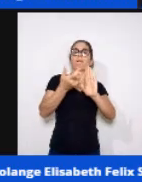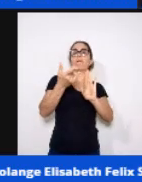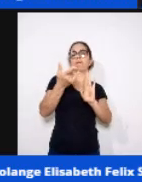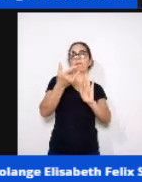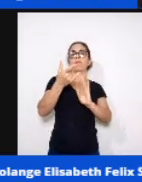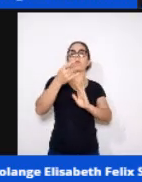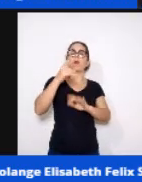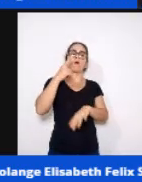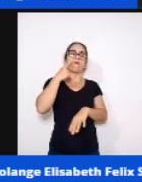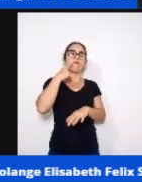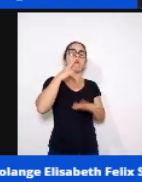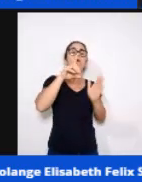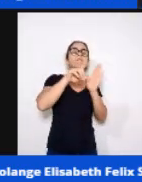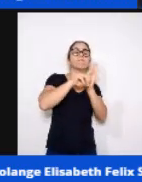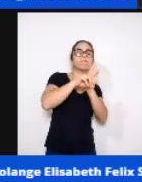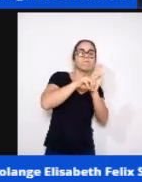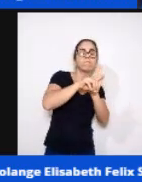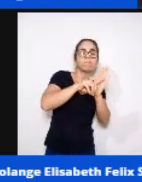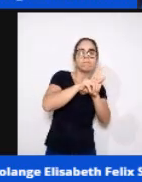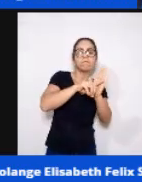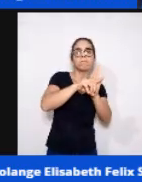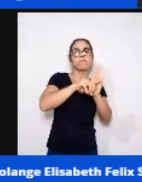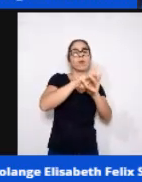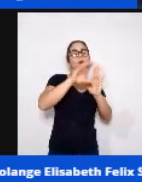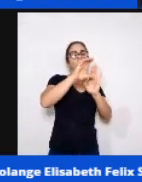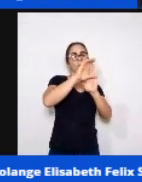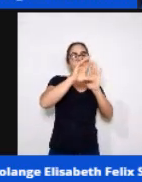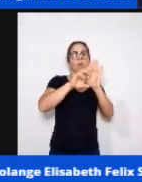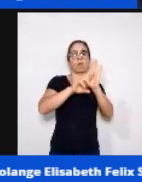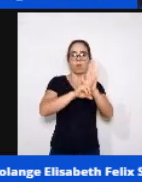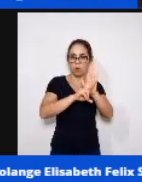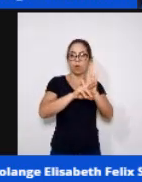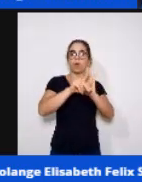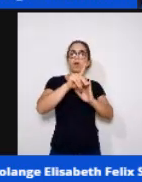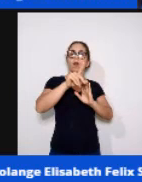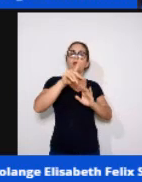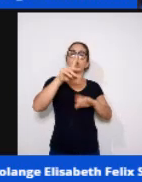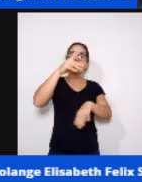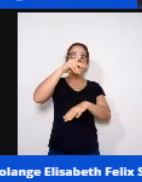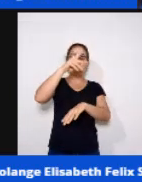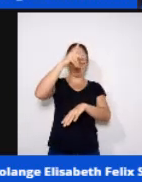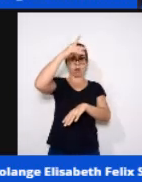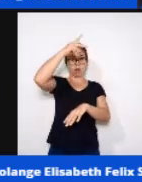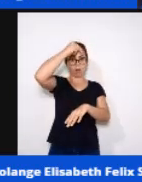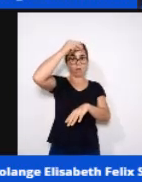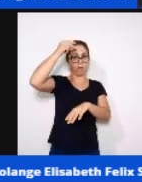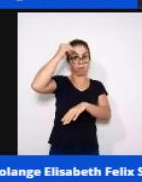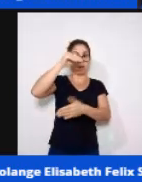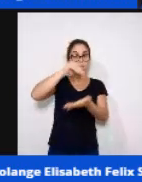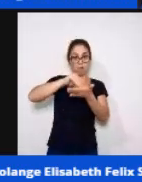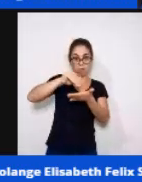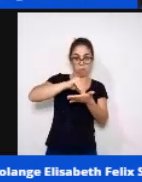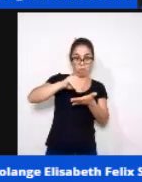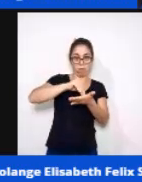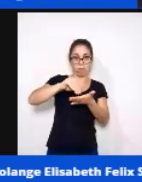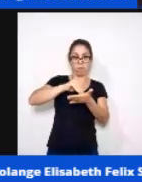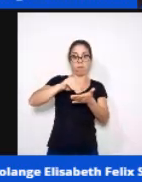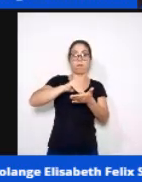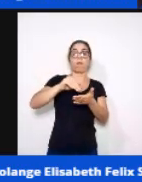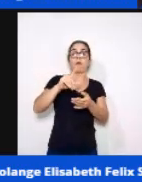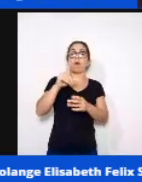referencial curricular da REME, encontramos outras 3 habilidades que fazem referência à